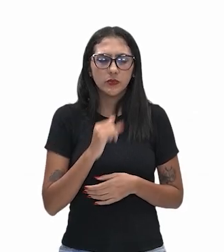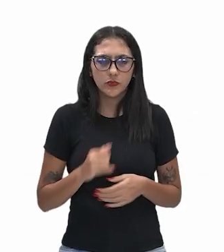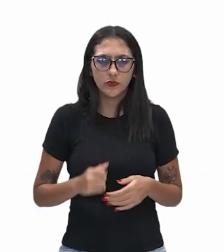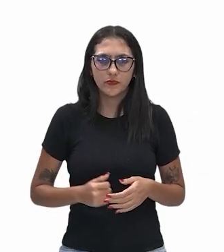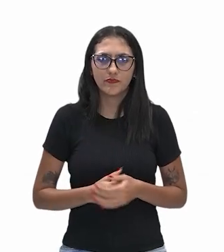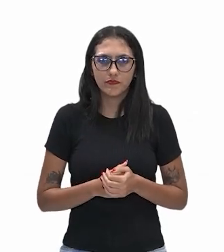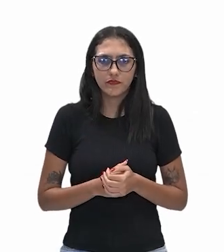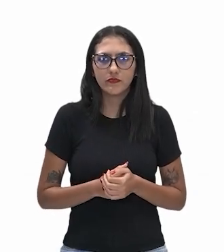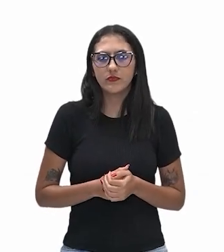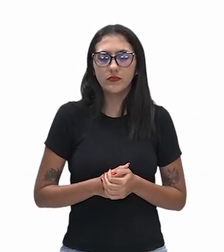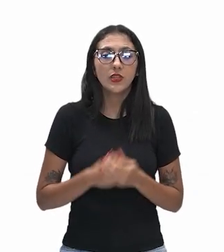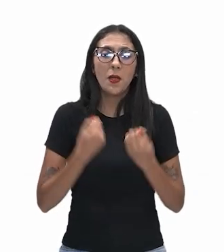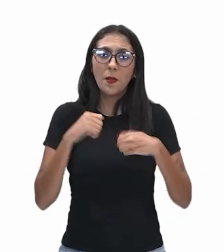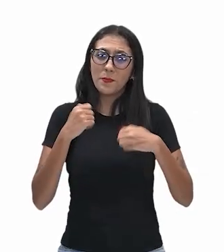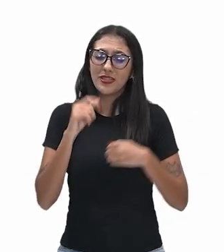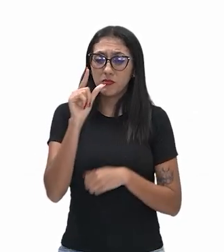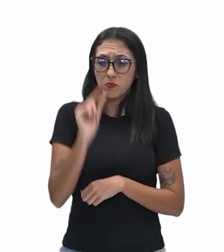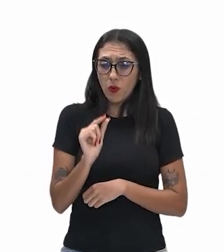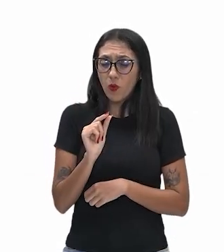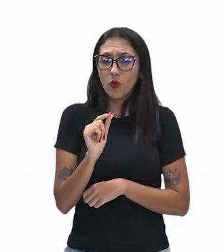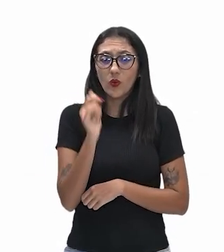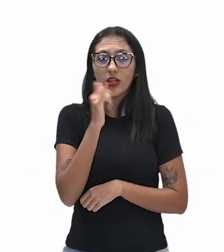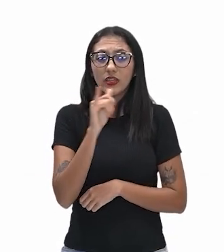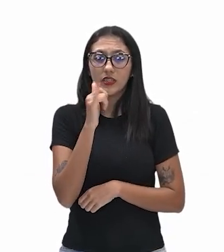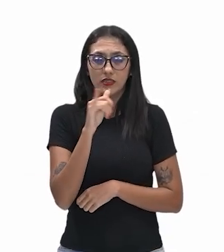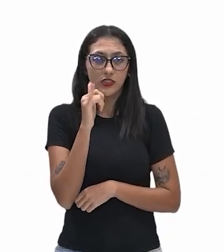estado de energia. É por isso que esse